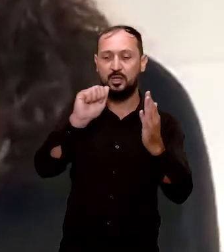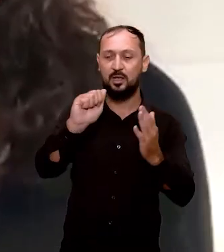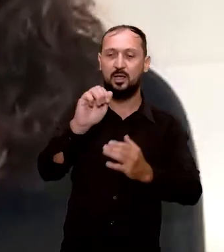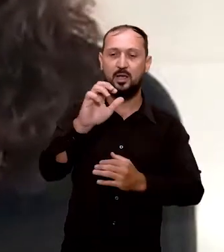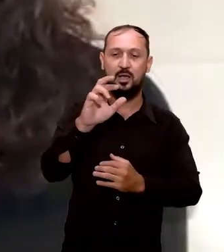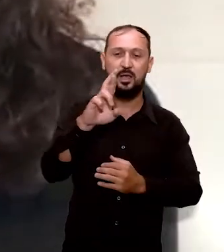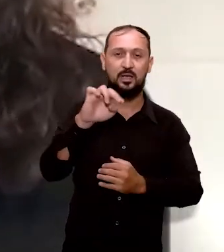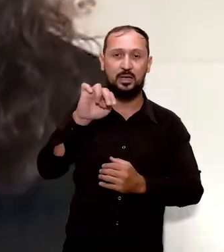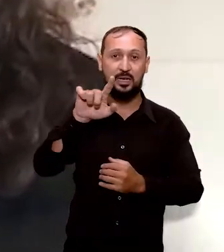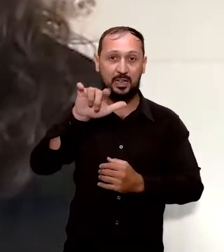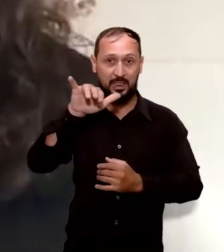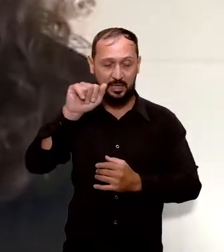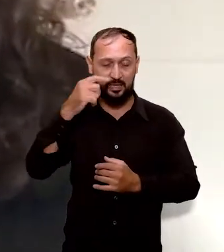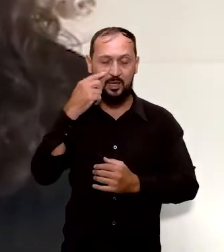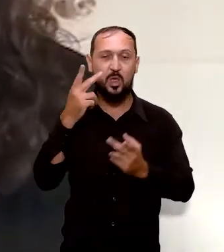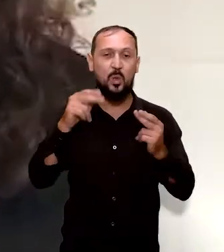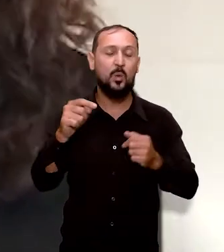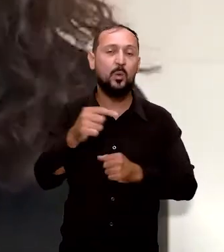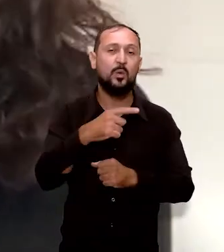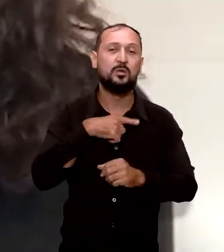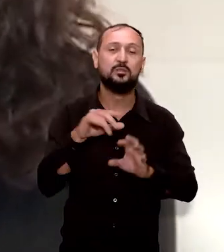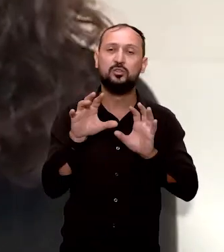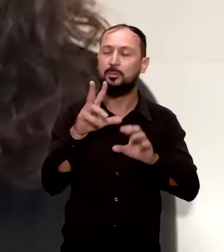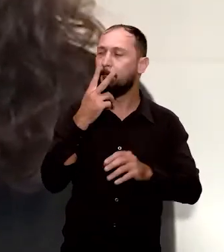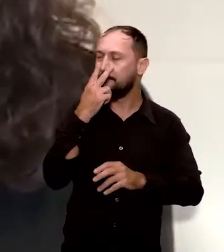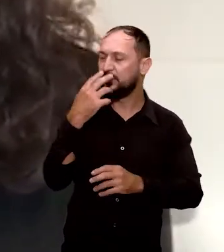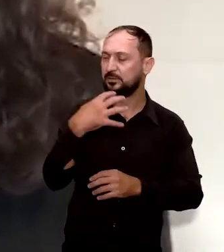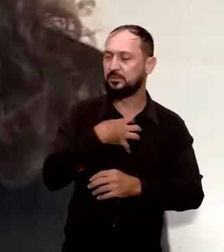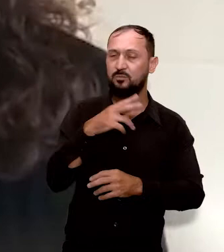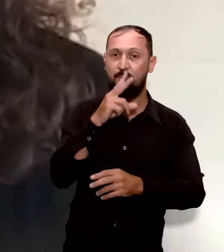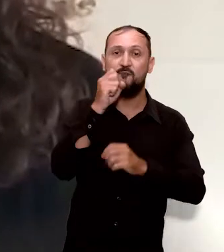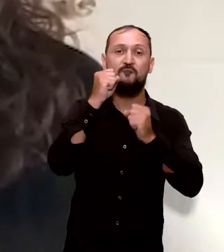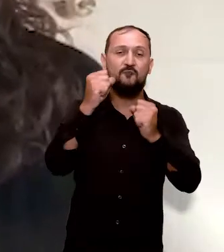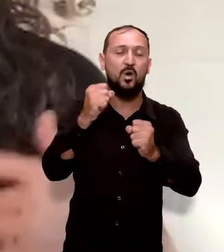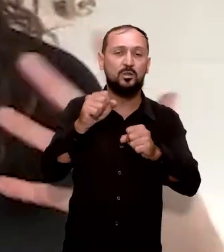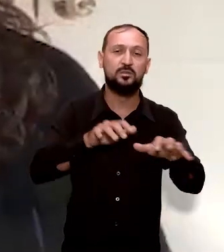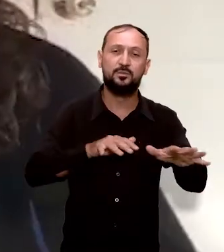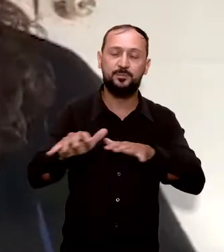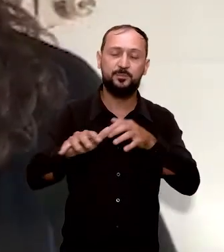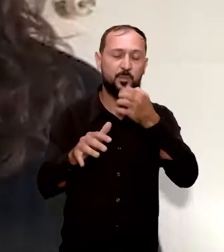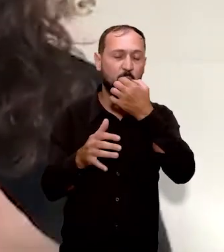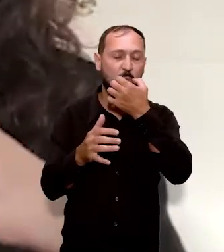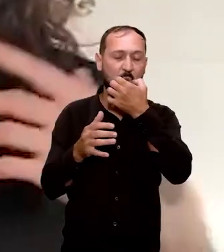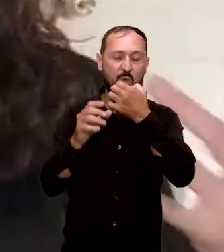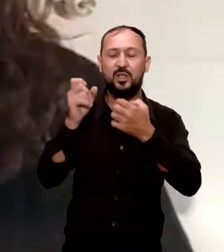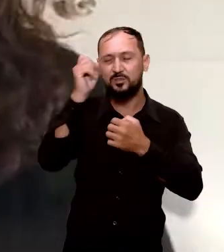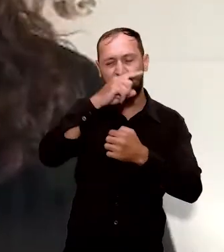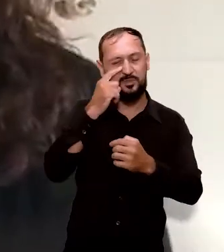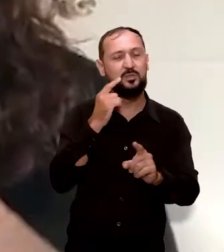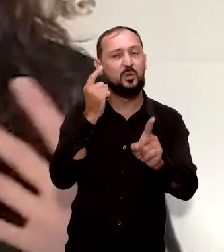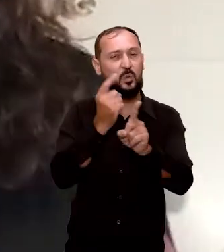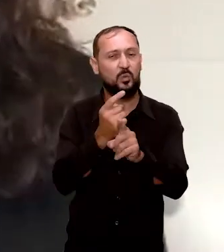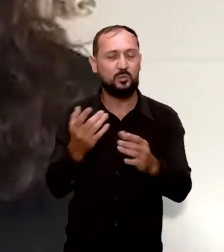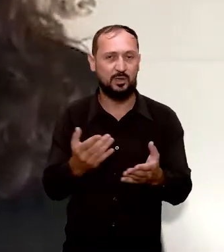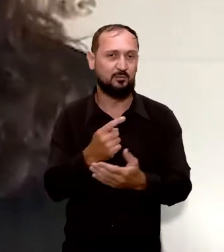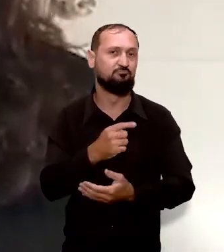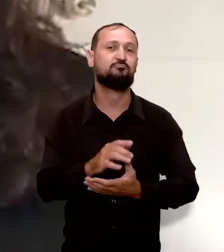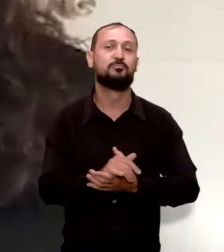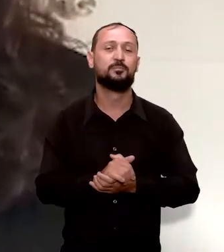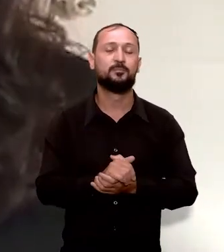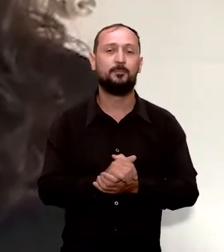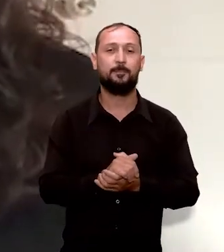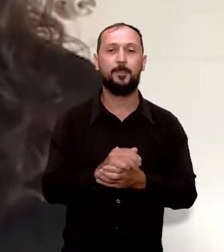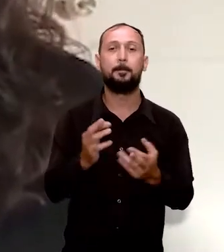em acrílica, tinta acrílica sobre tela como essa daqui, que tem uma força e um movimento, uma fluidez